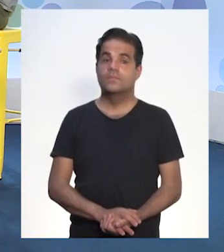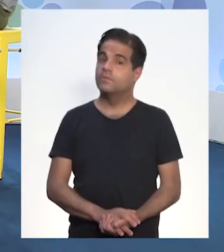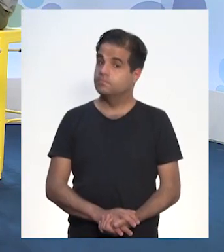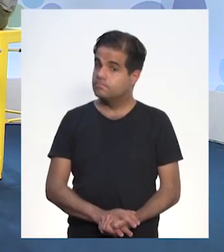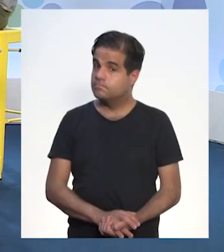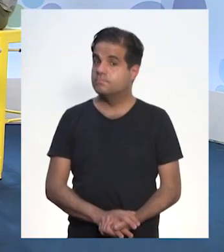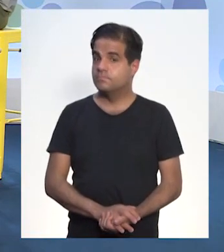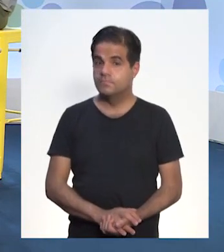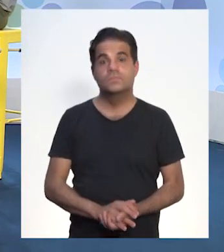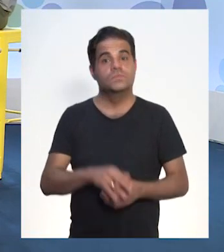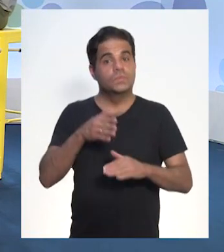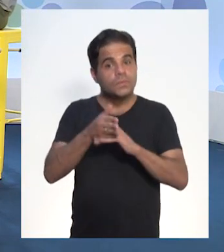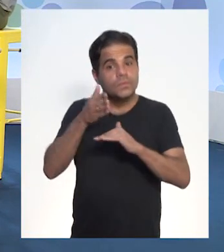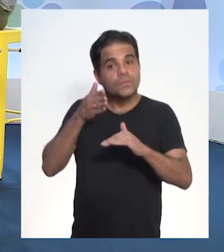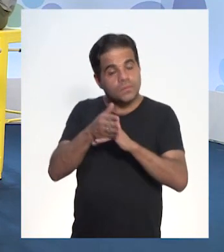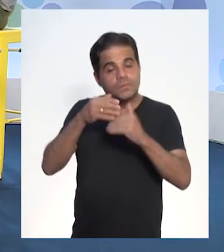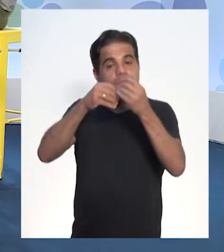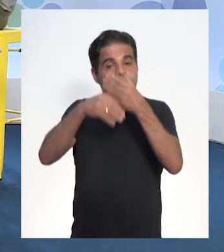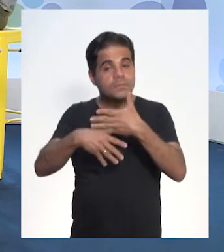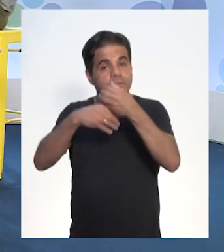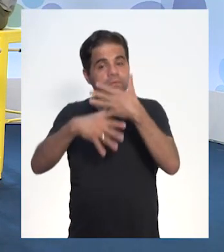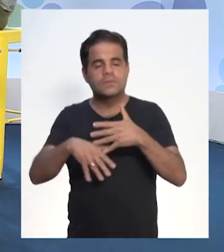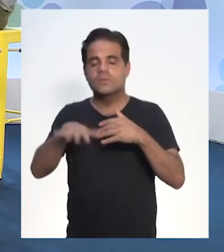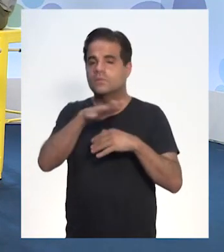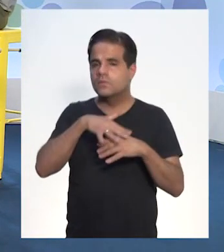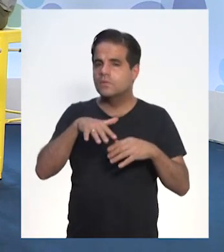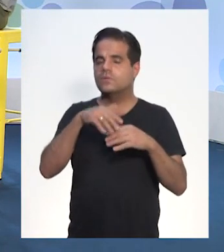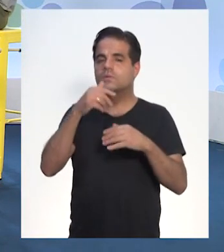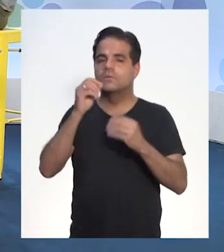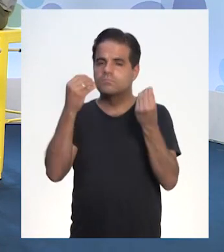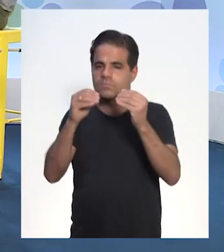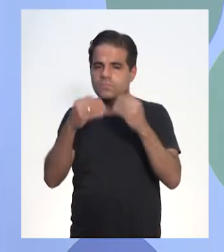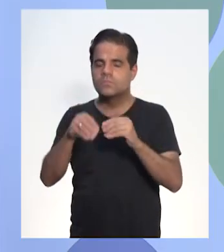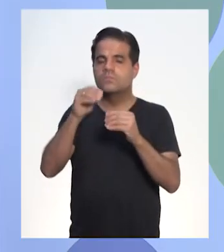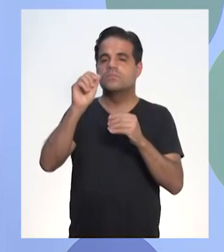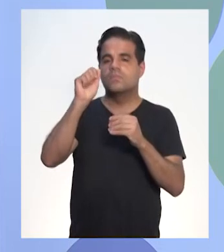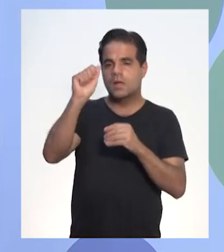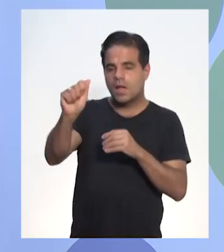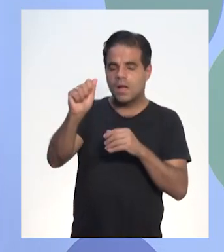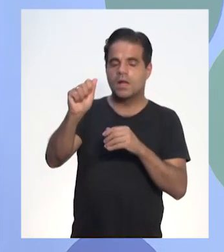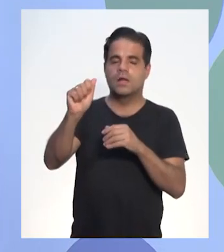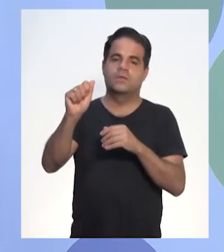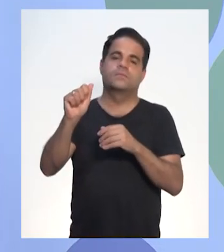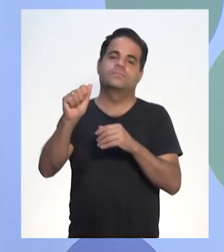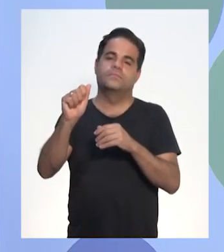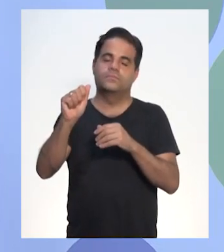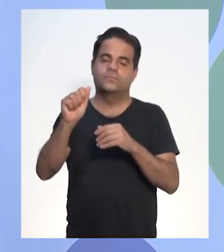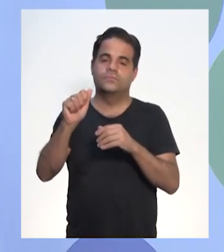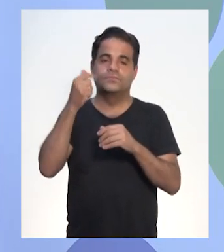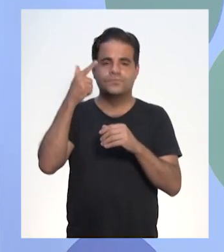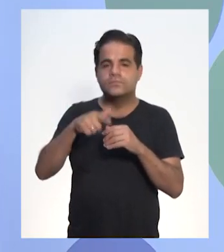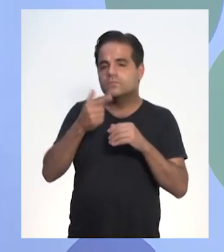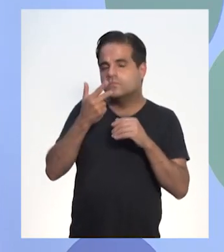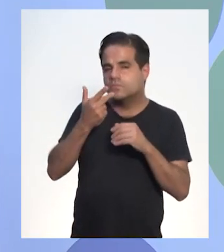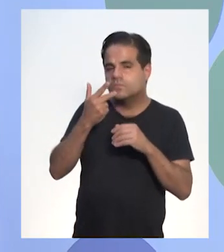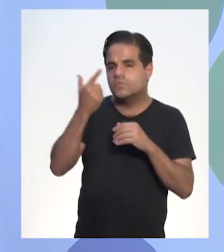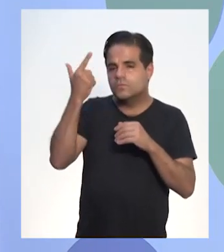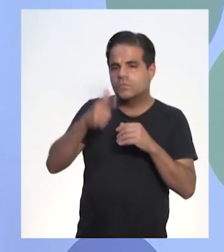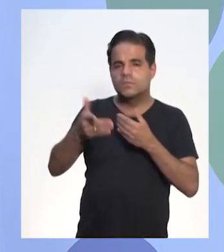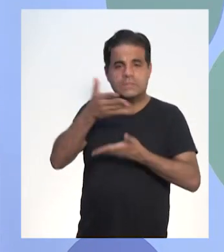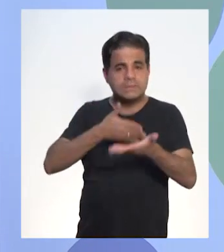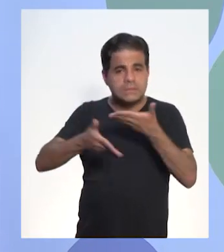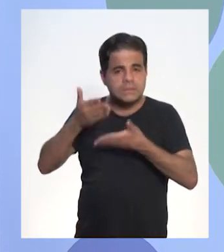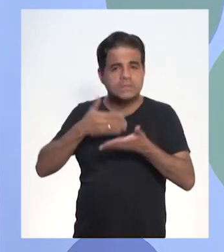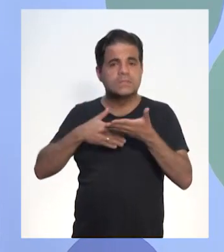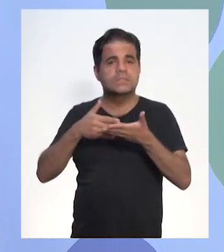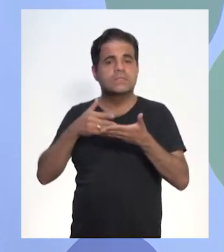o pessoal, participação aqui, ó. Professor Ana Paula colocou a questão A. Agora tem que ver se essa interação